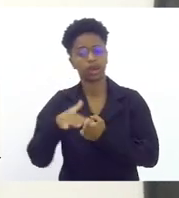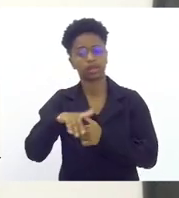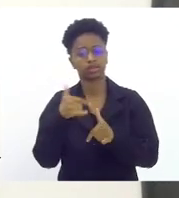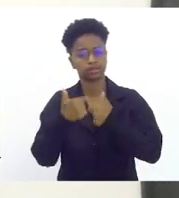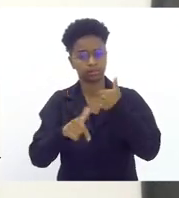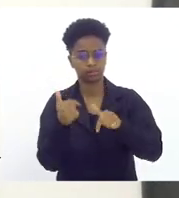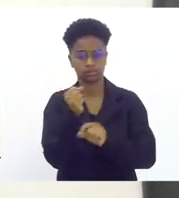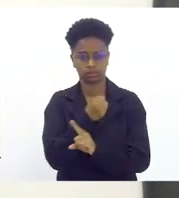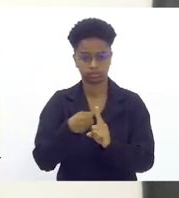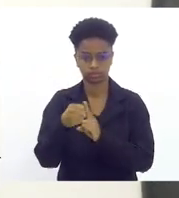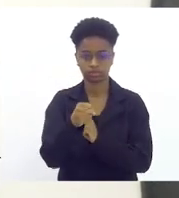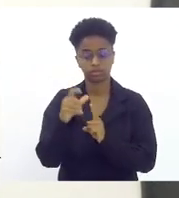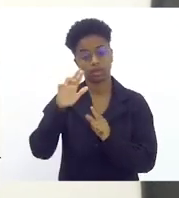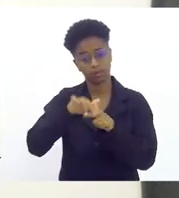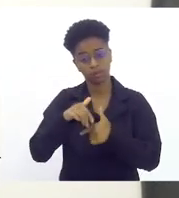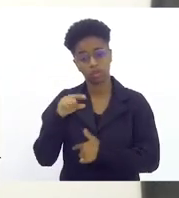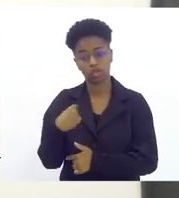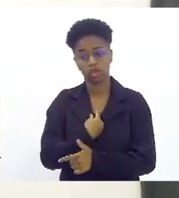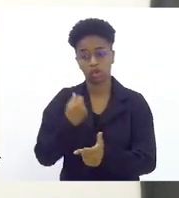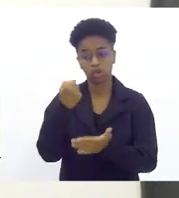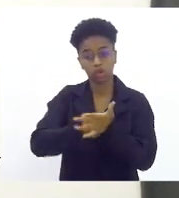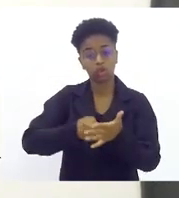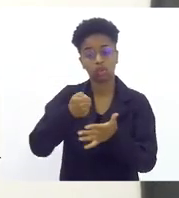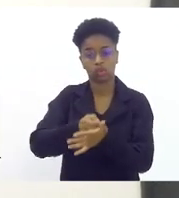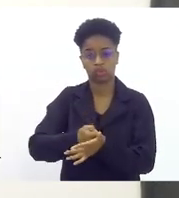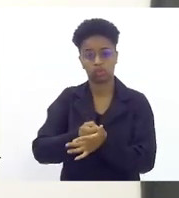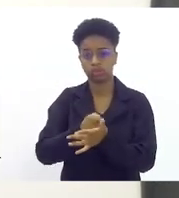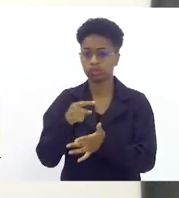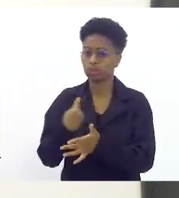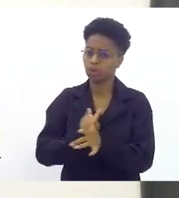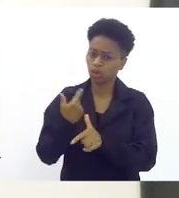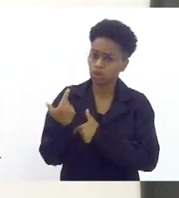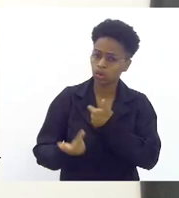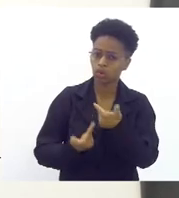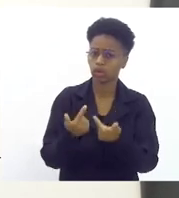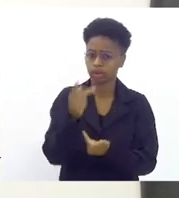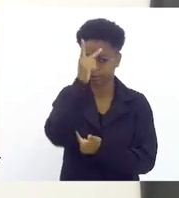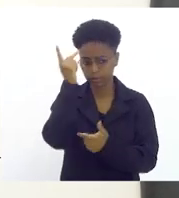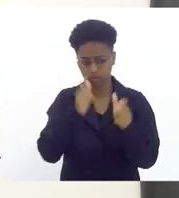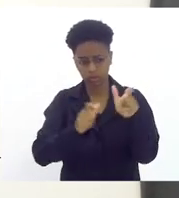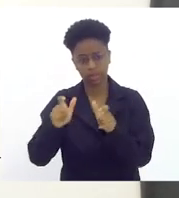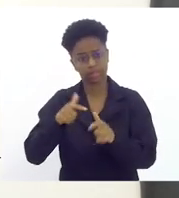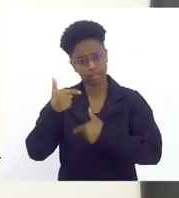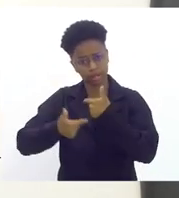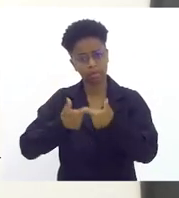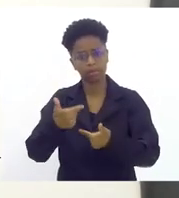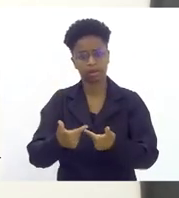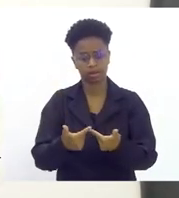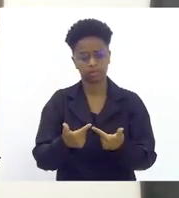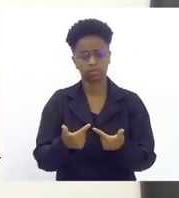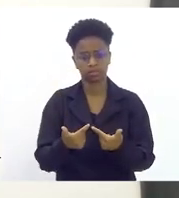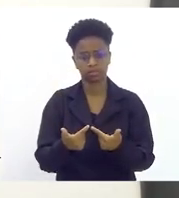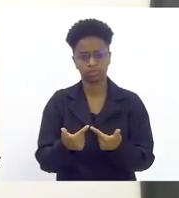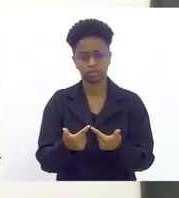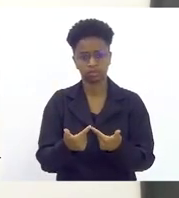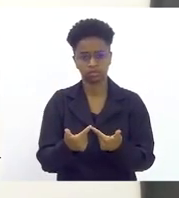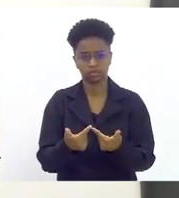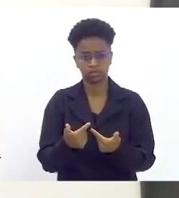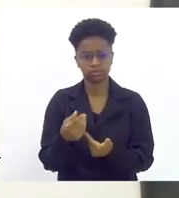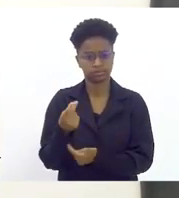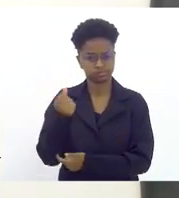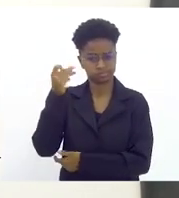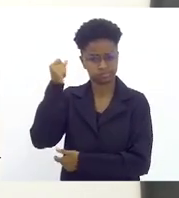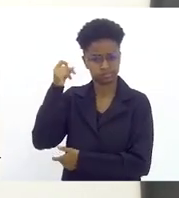É fruto da nossa luta. É fruto da luta dos trabalhadores e das trabalhadoras, né, do século